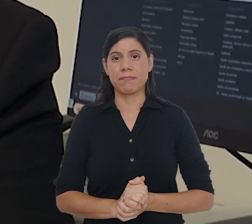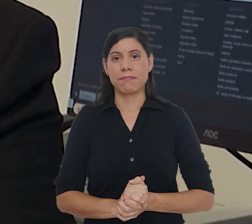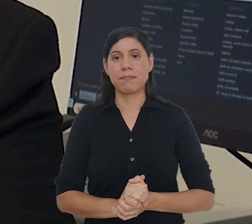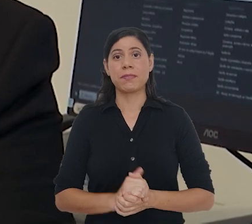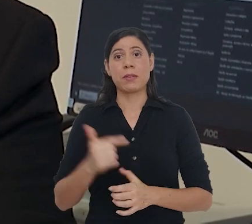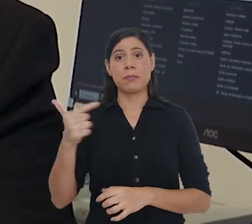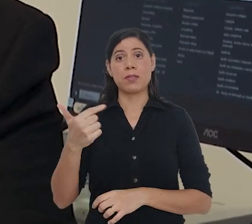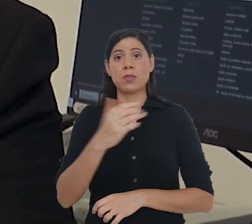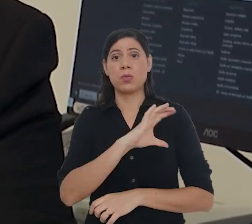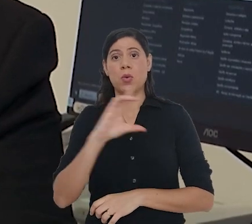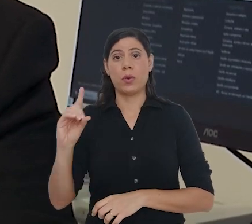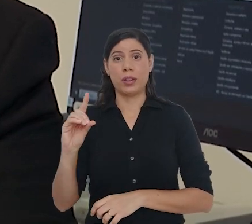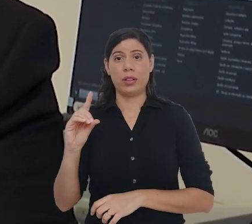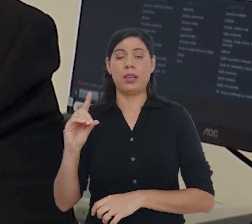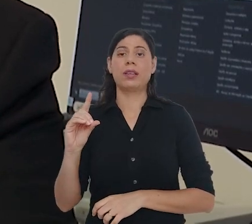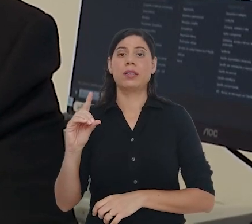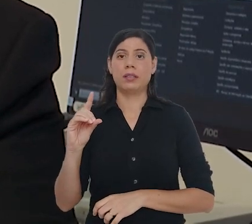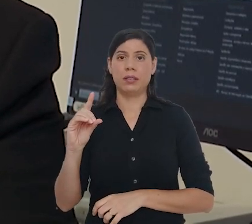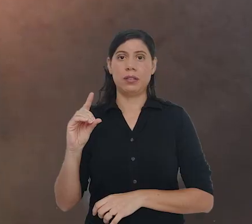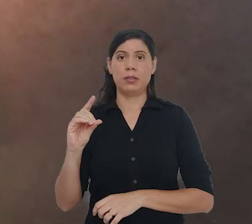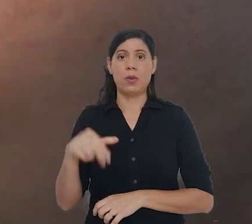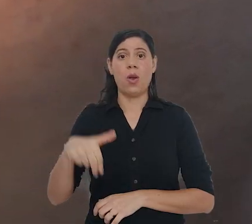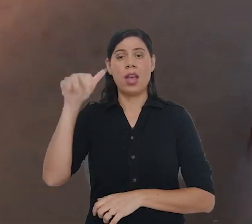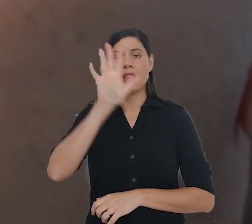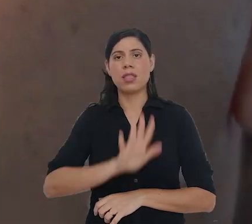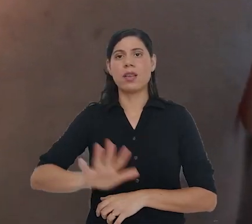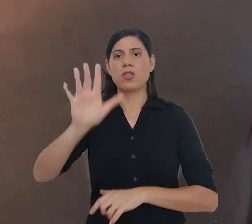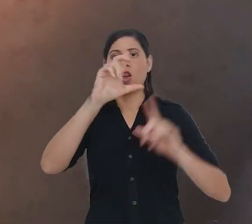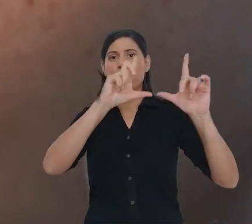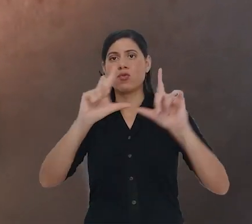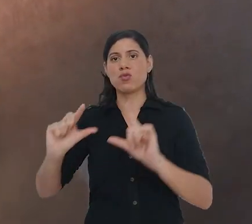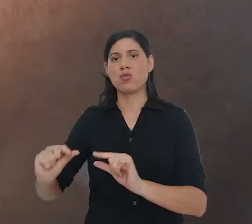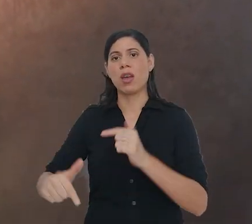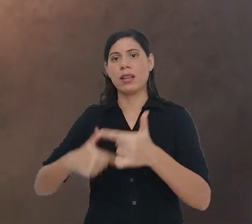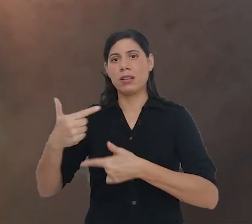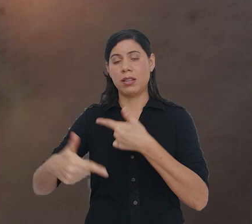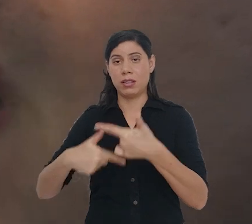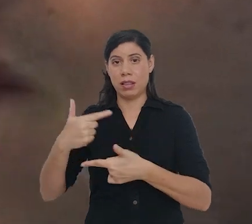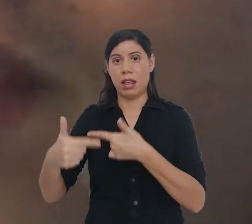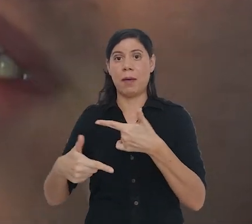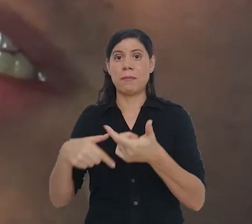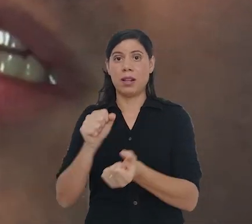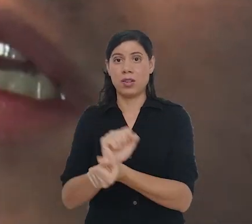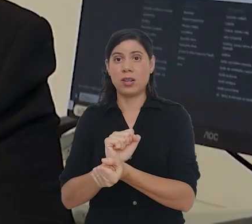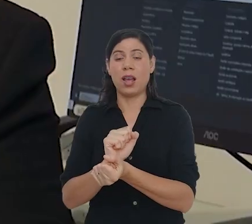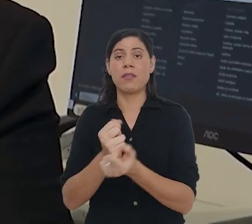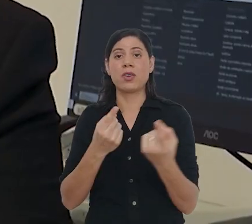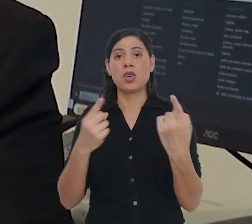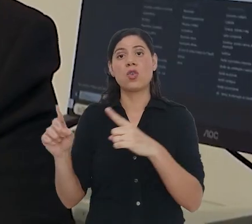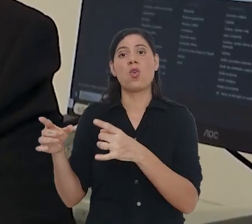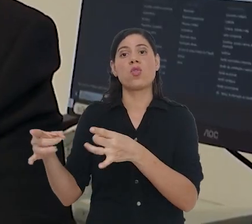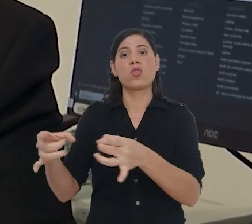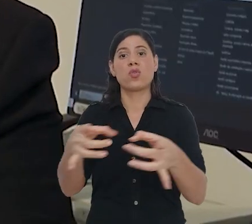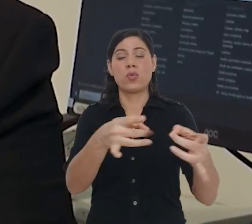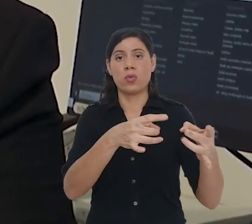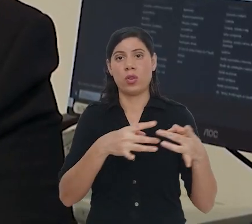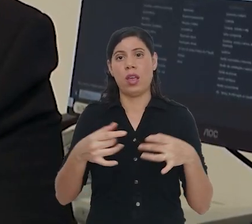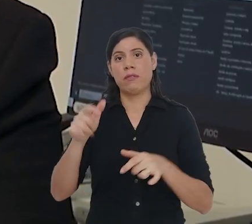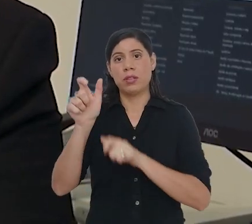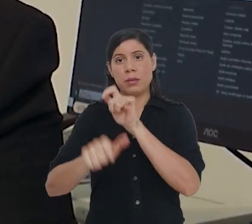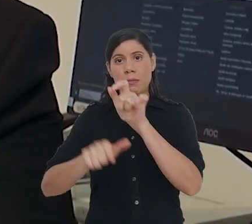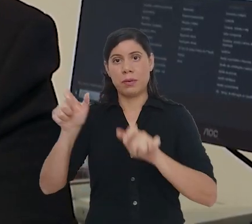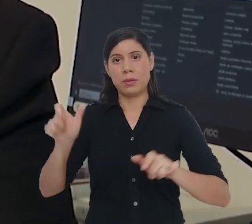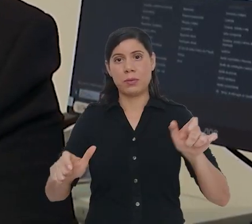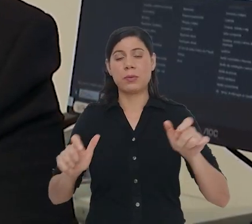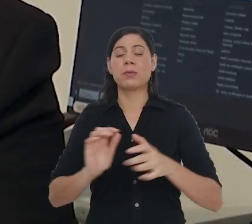Para o vice-coordenador nacional de erradicação do trabalho escravo e enfrentamento ao tráfico de pessoas, o CONAET, do Ministério